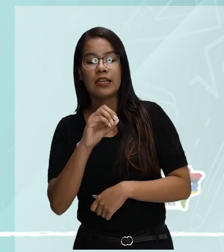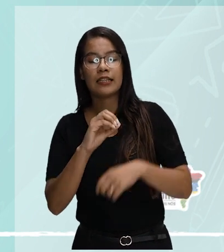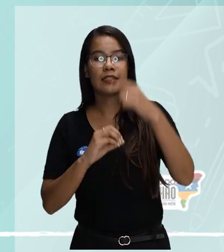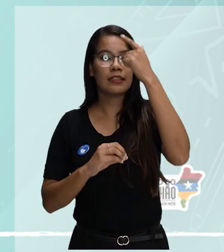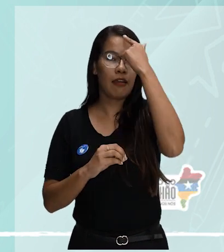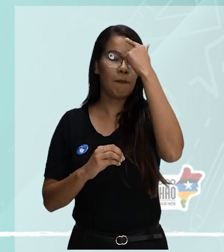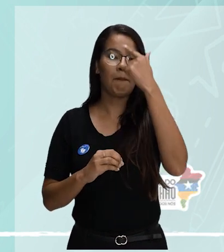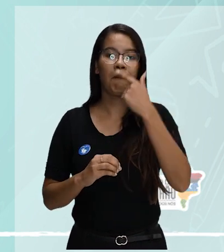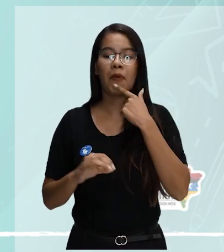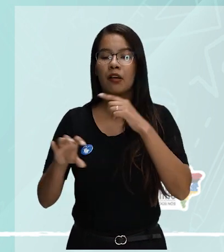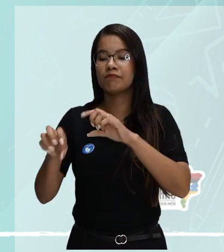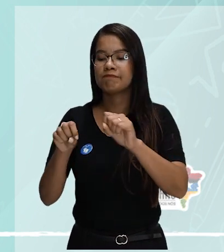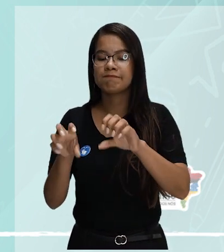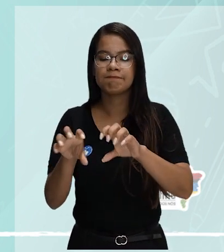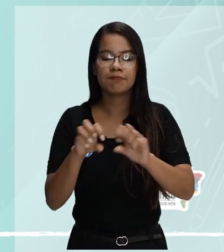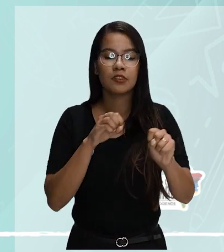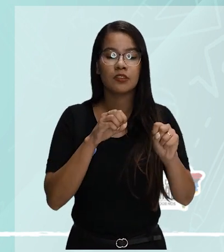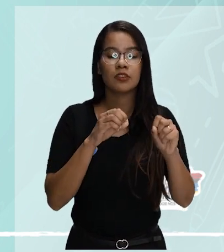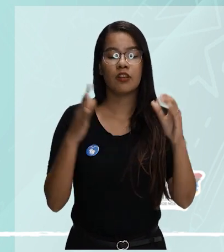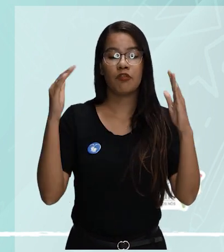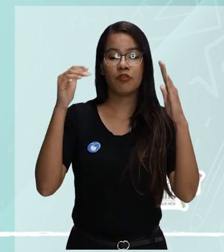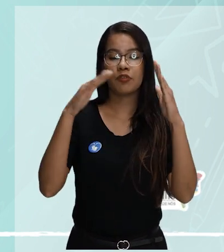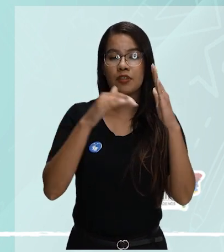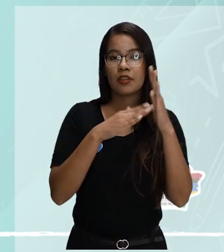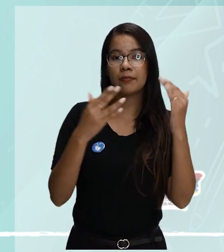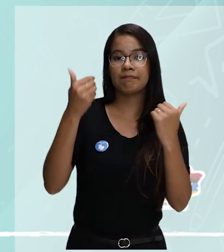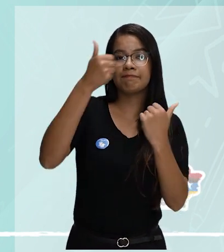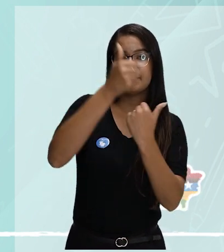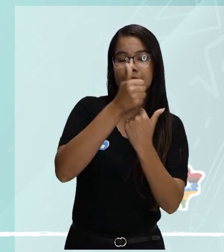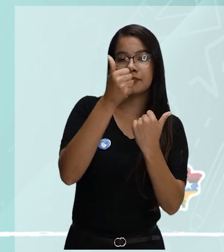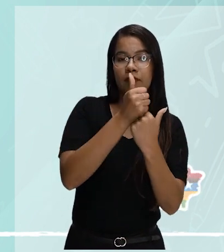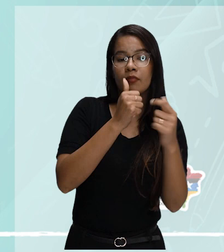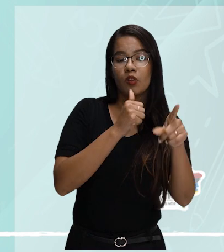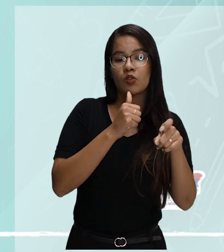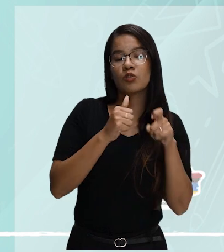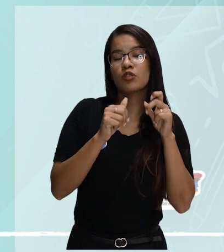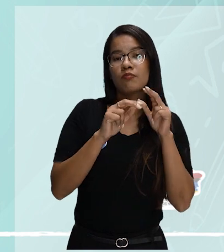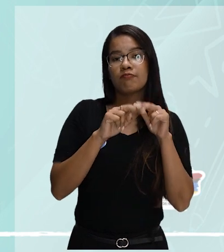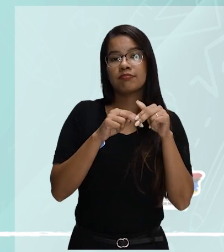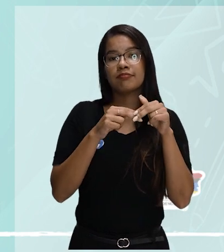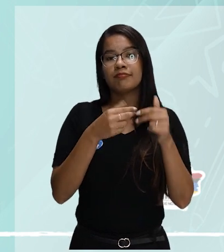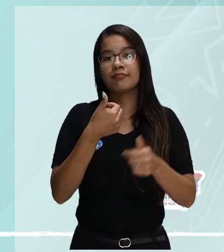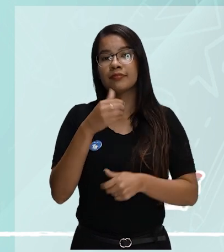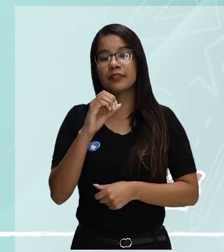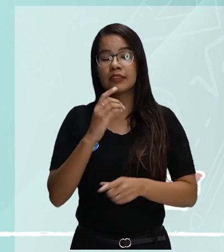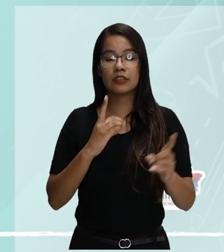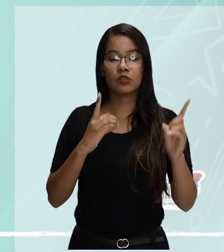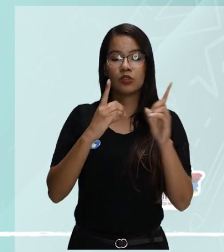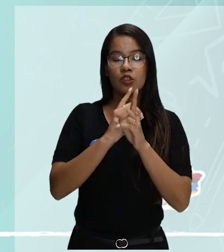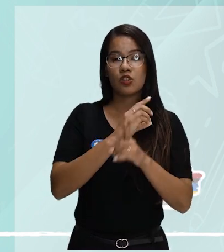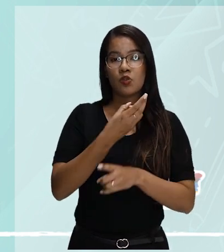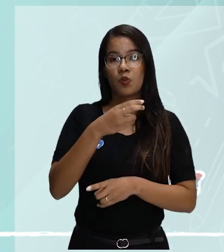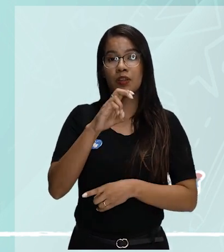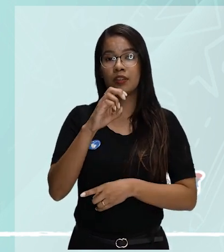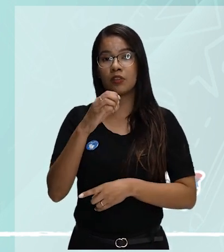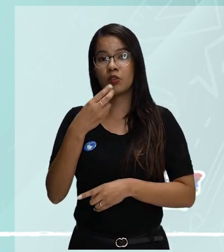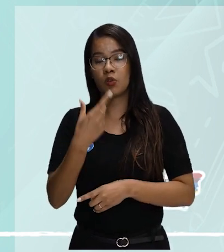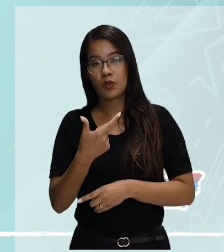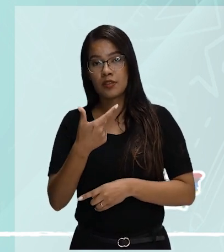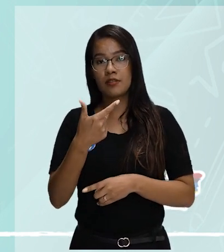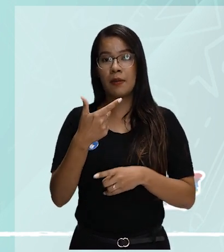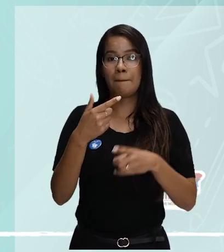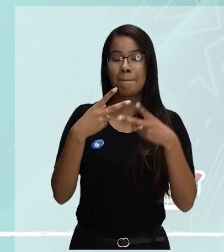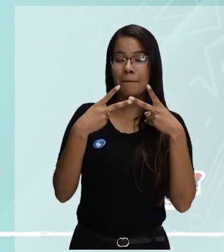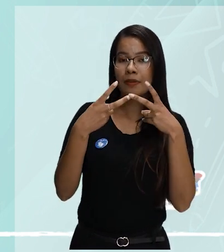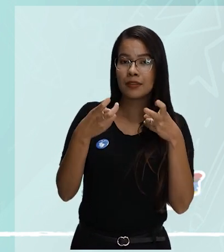ele. Fui na função e substituí o x por 10. Eu encontrei 52. Ora, perceba